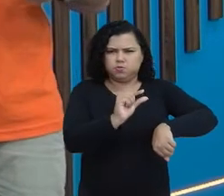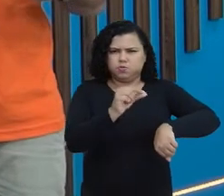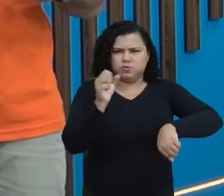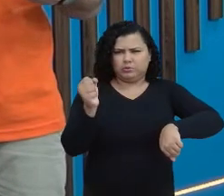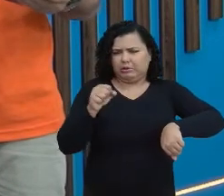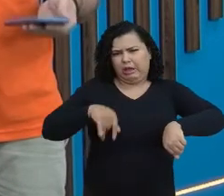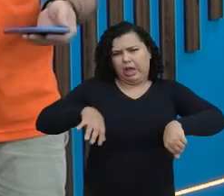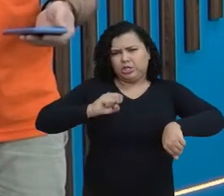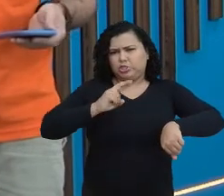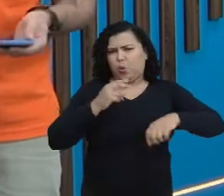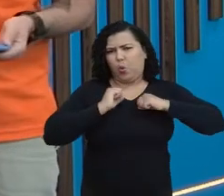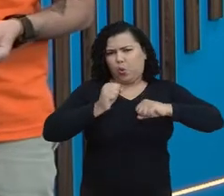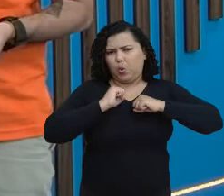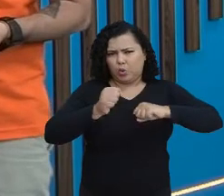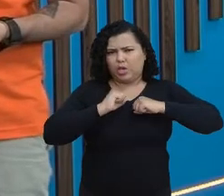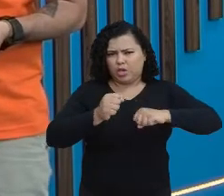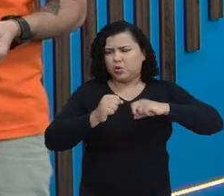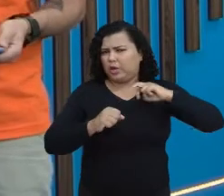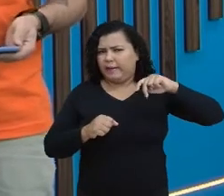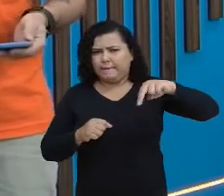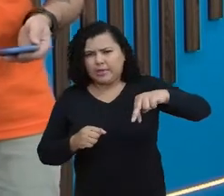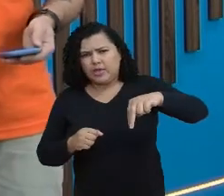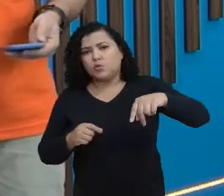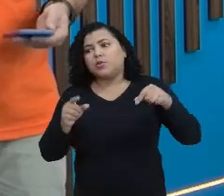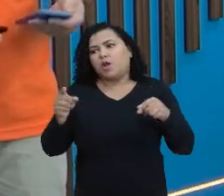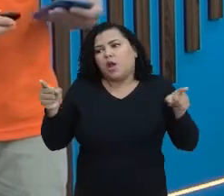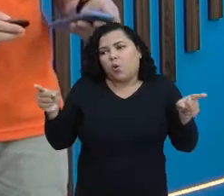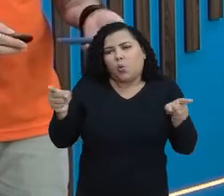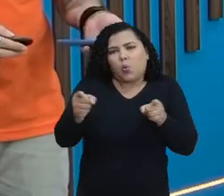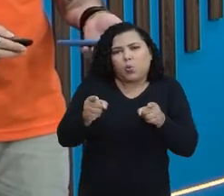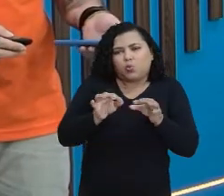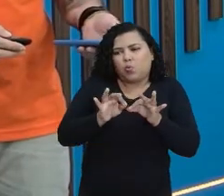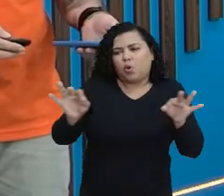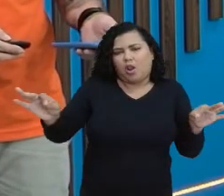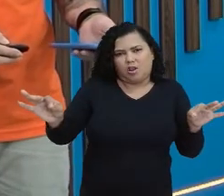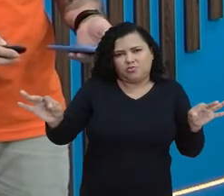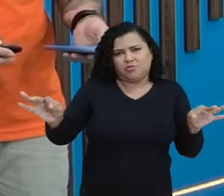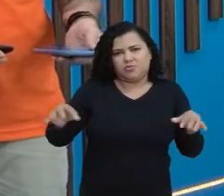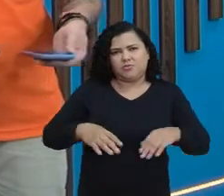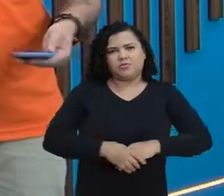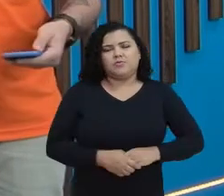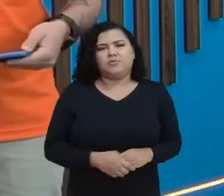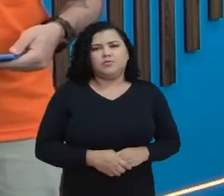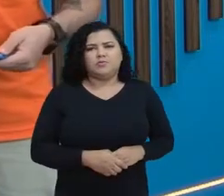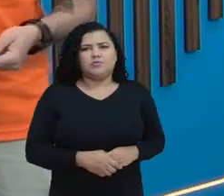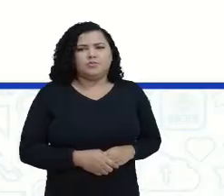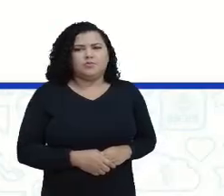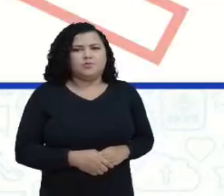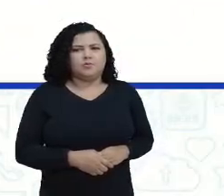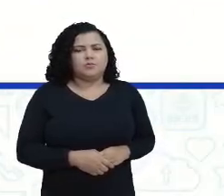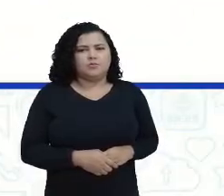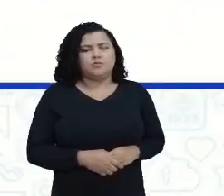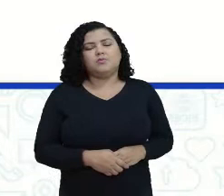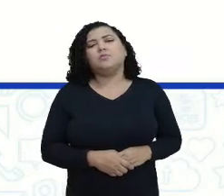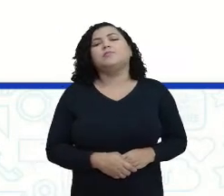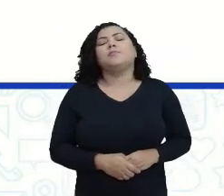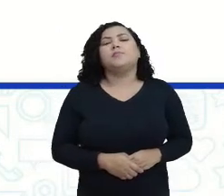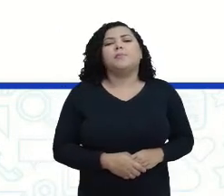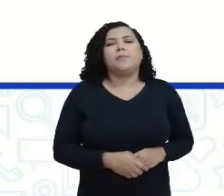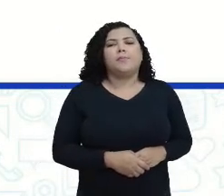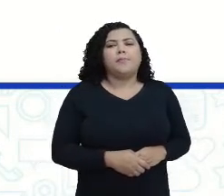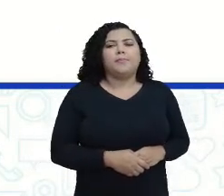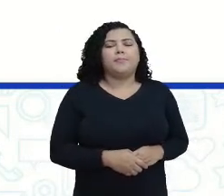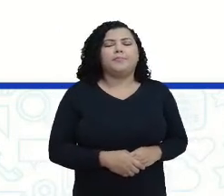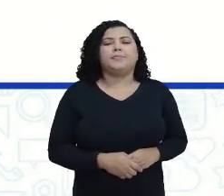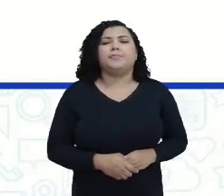menos tempo correndo, eu tenho menos distância percorrida, tá certo? Então eu posso dizer que a relação